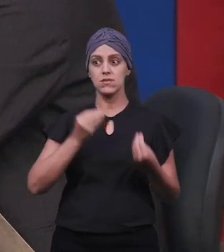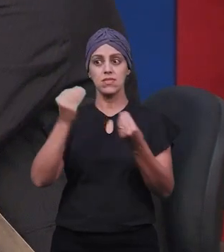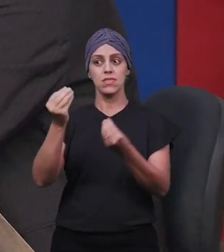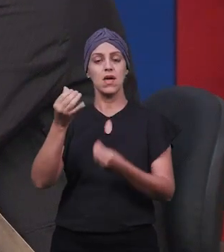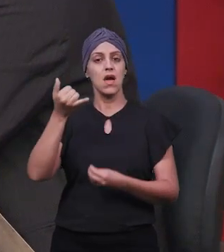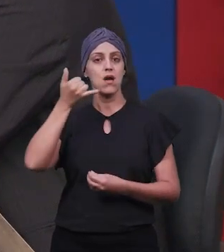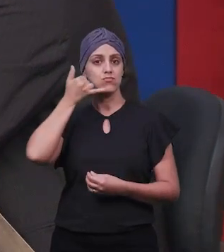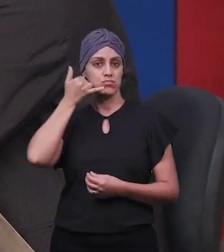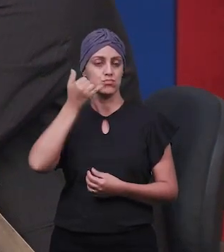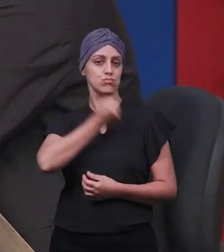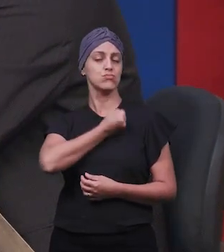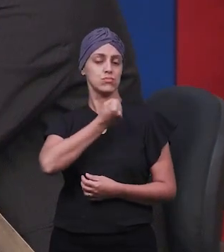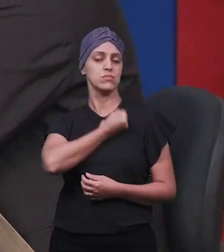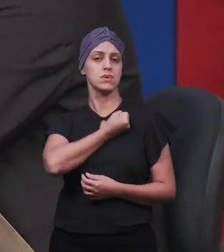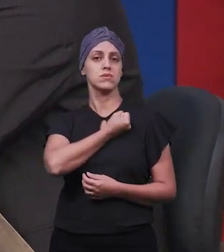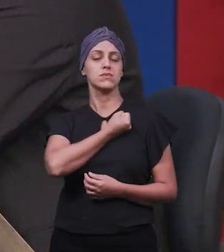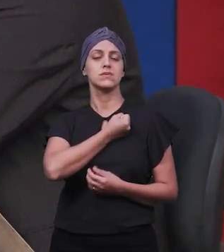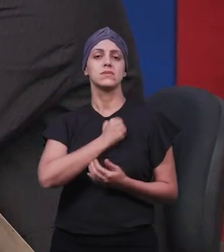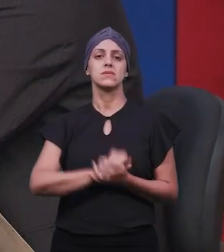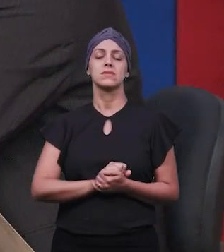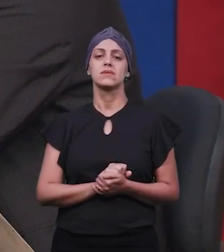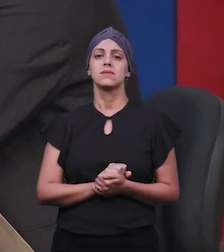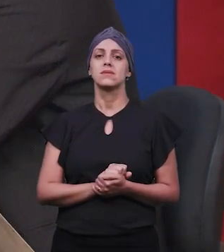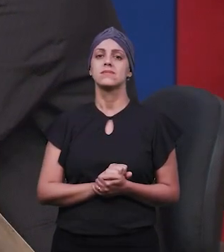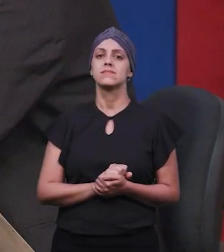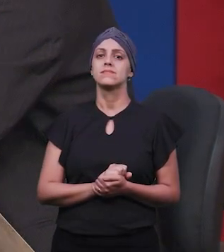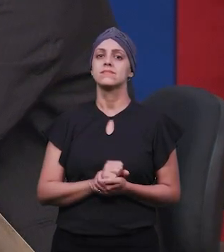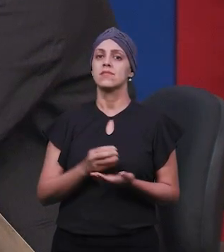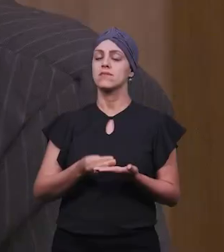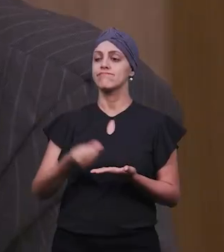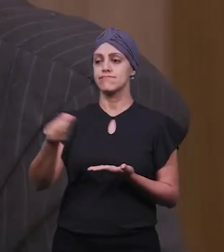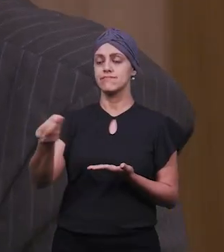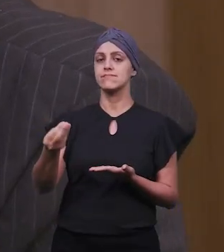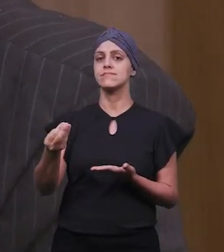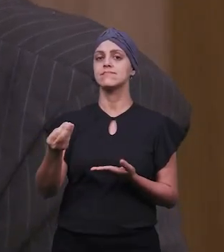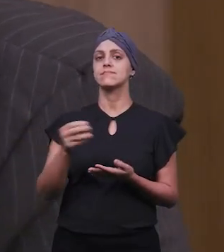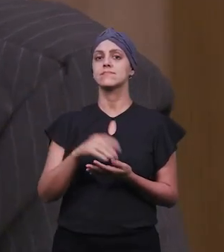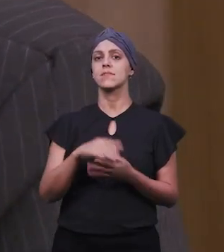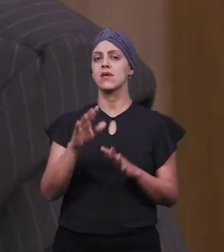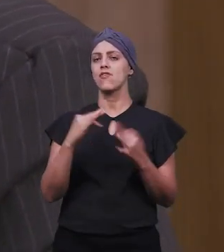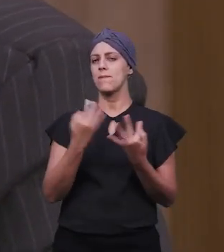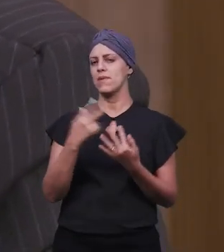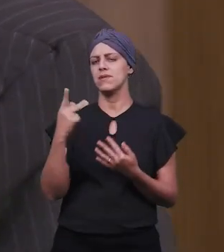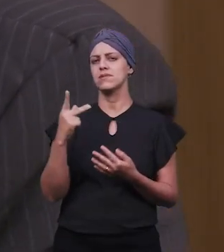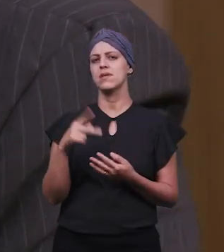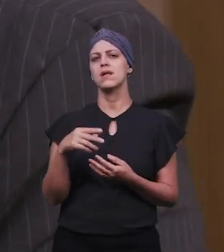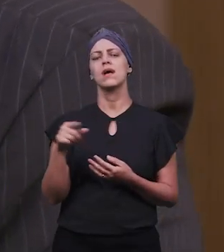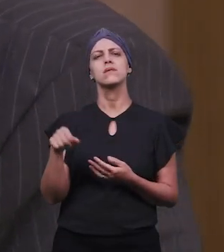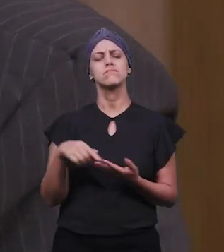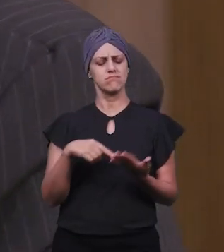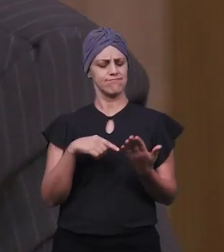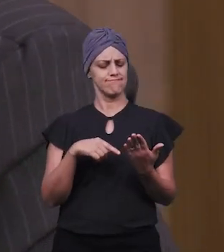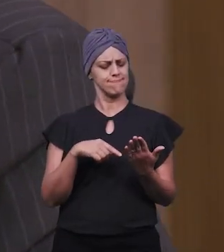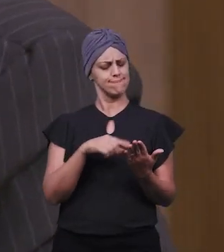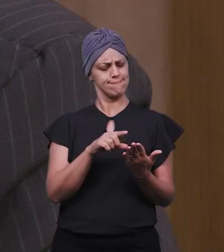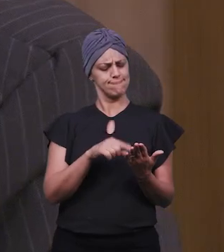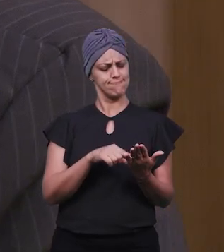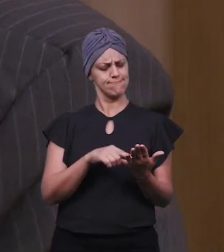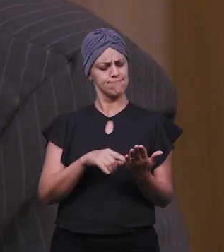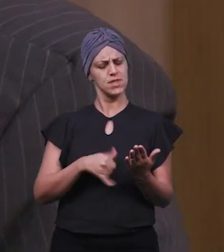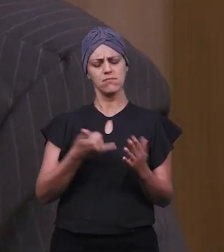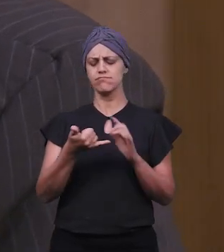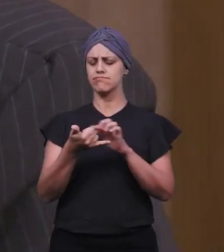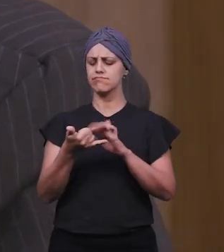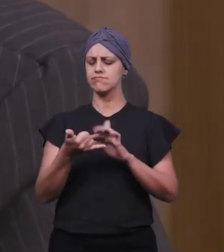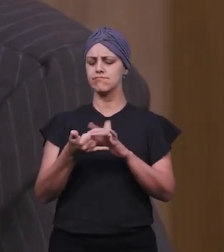para ela o nosso telefone, uma pessoa da igreja, é um parente dela, que deu o telefone, e ela ligou. Ela